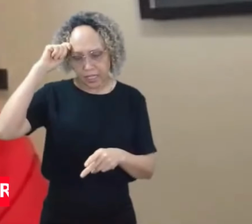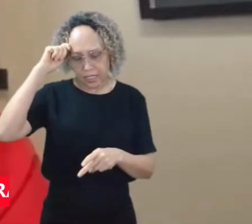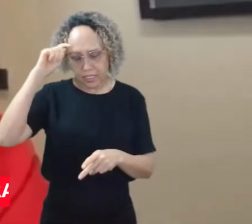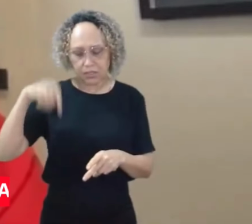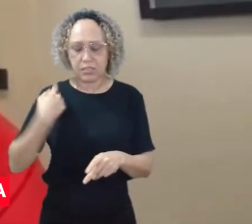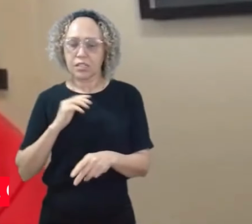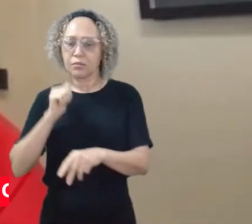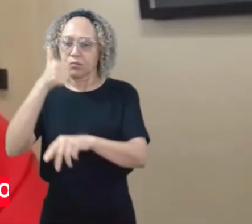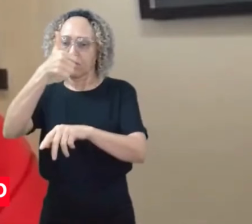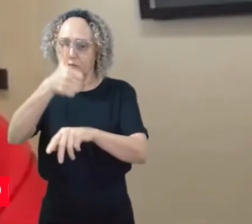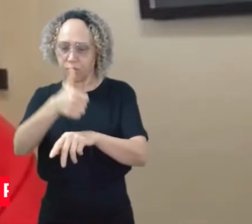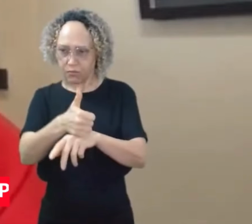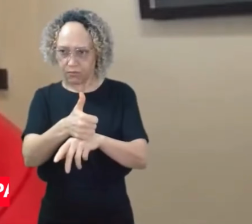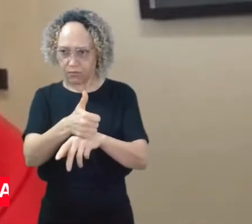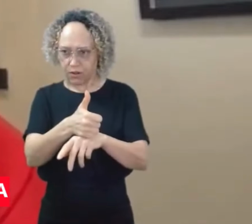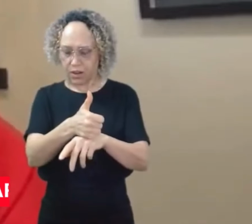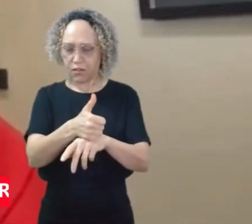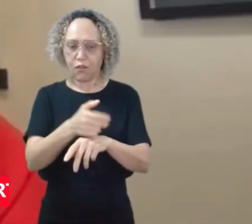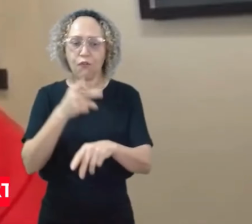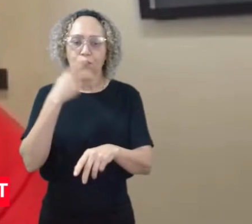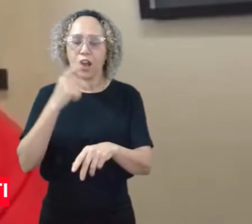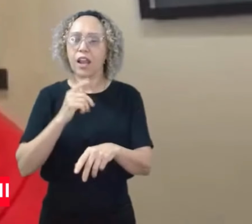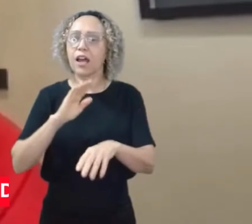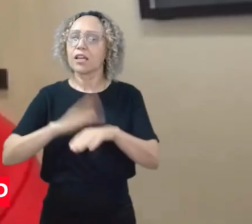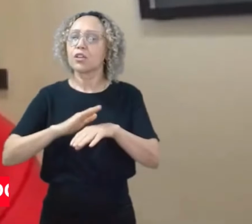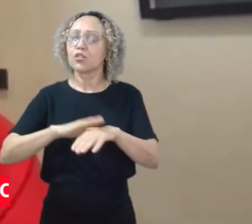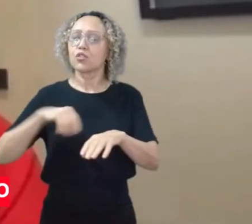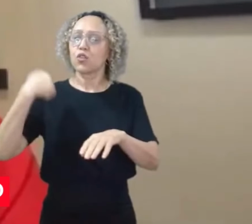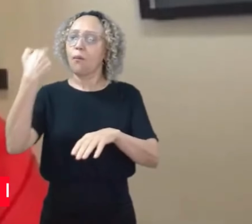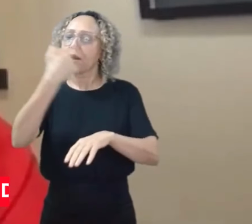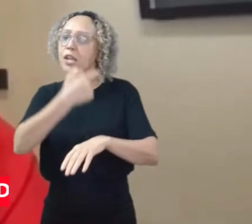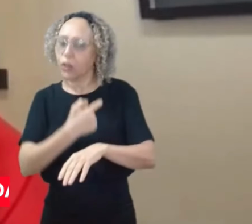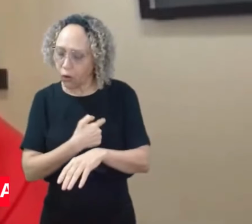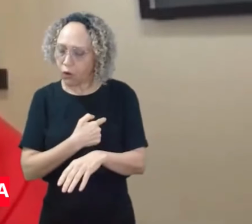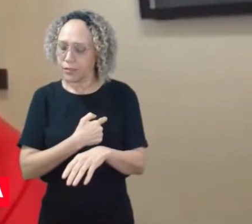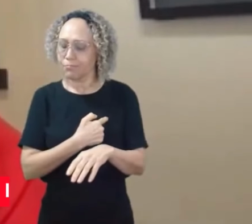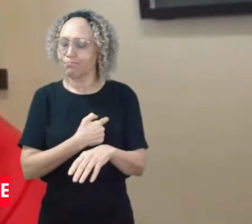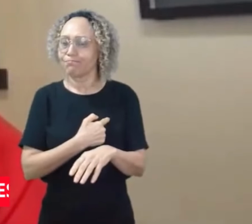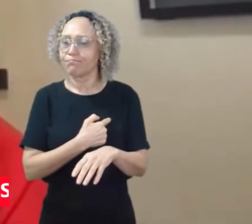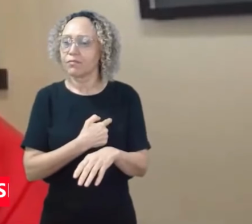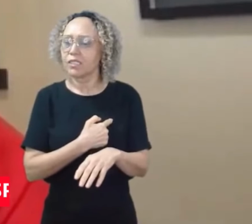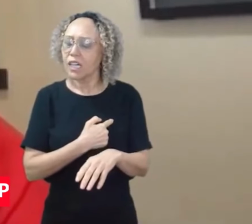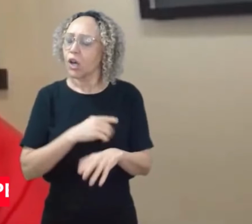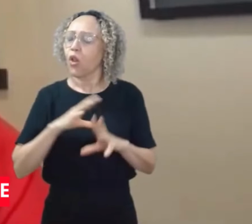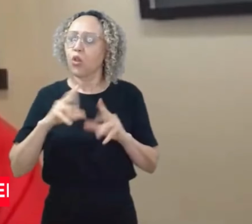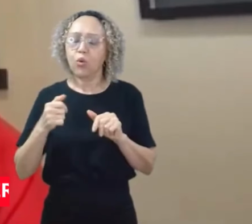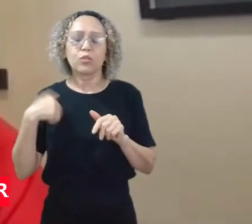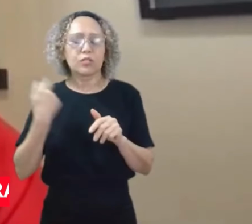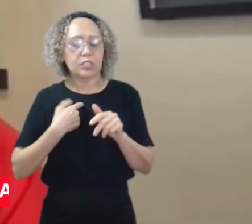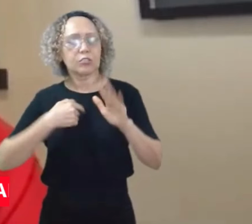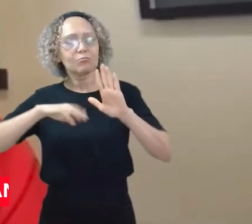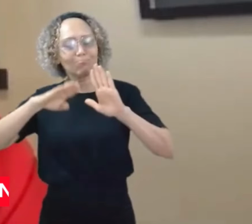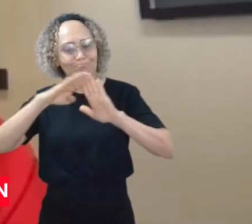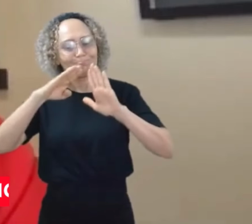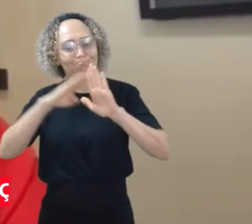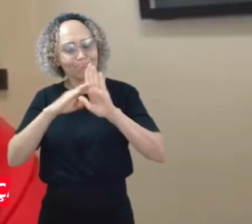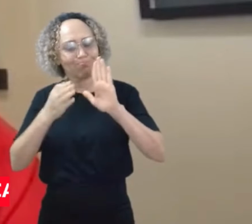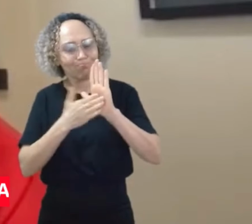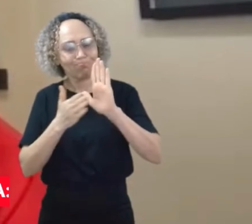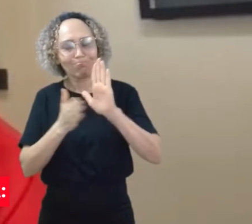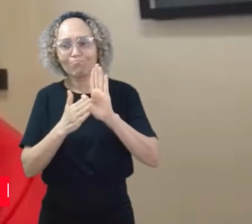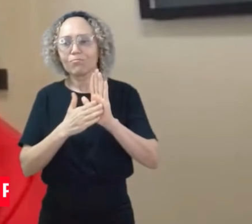sobre nós, para a gente pautar as políticas públicas daquilo que a gente acumulou durante toda a vida, seja no preconceito, na falta de